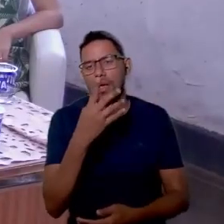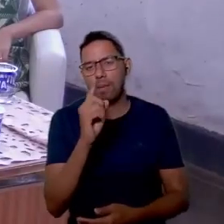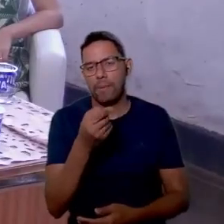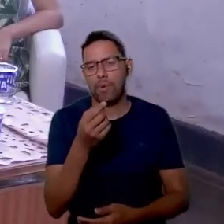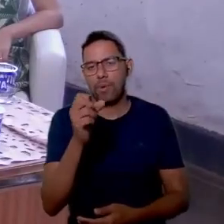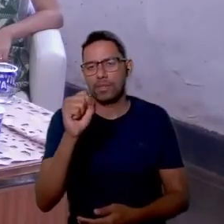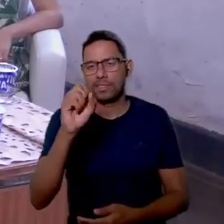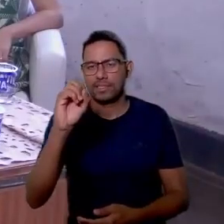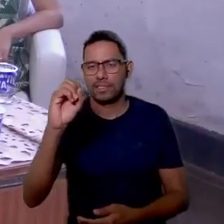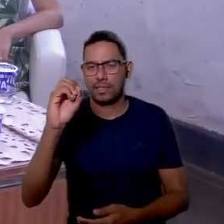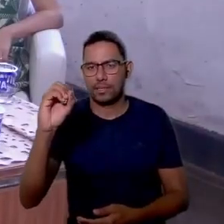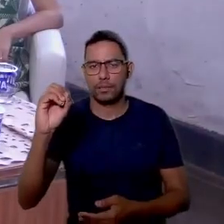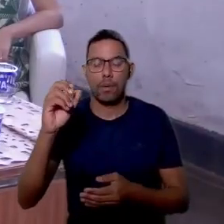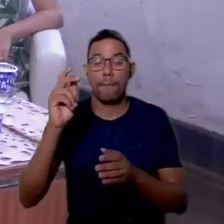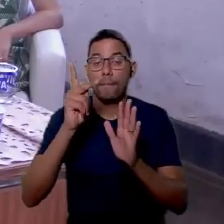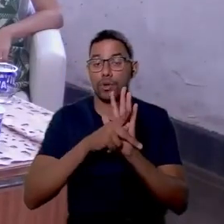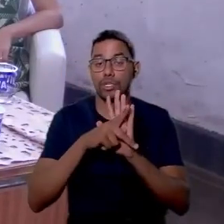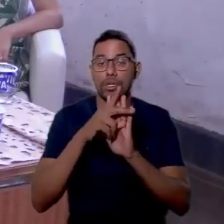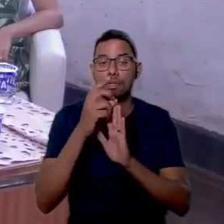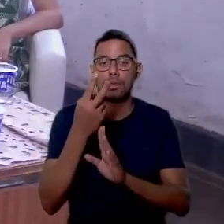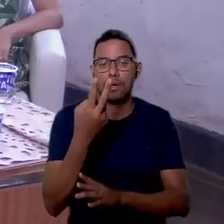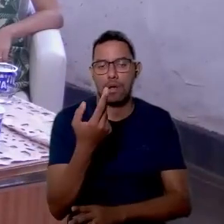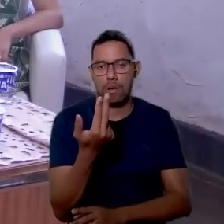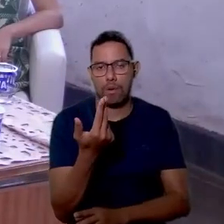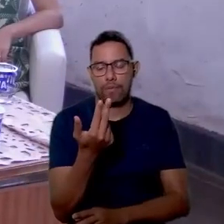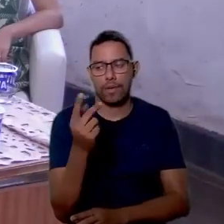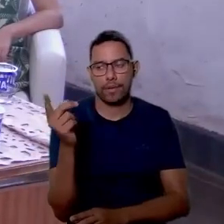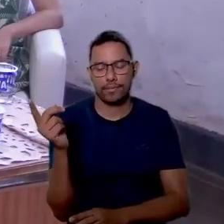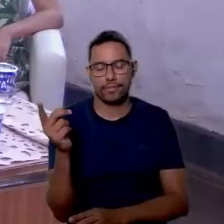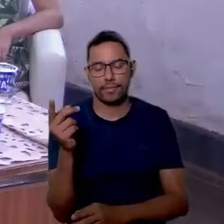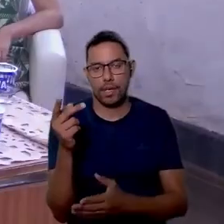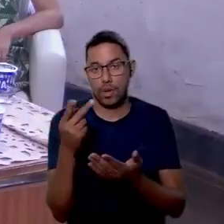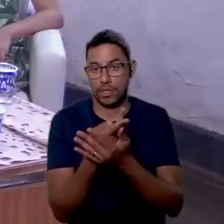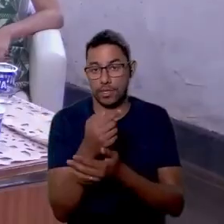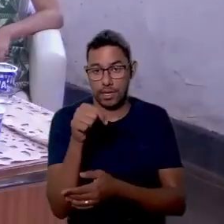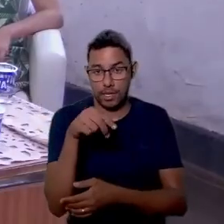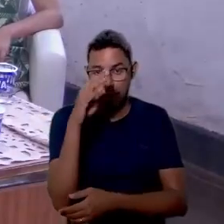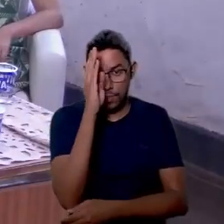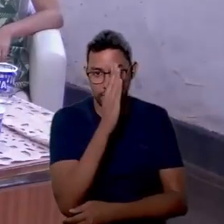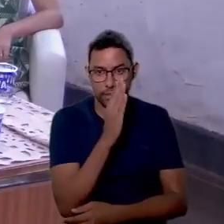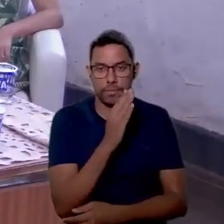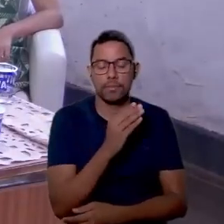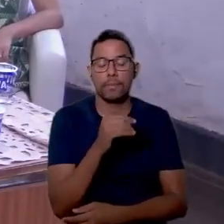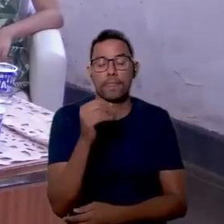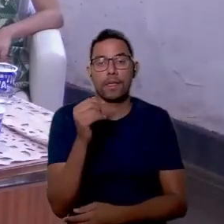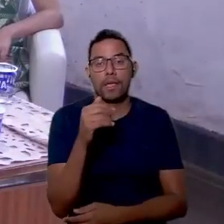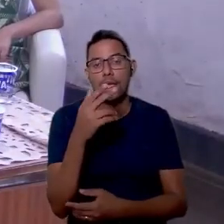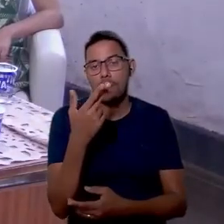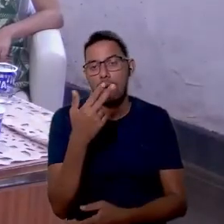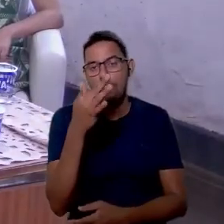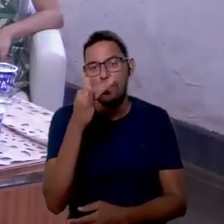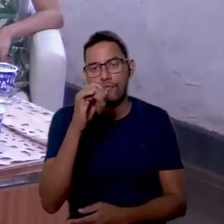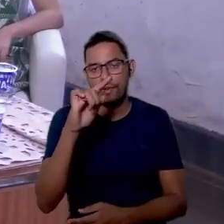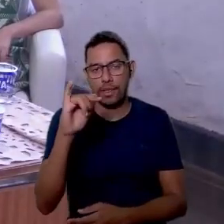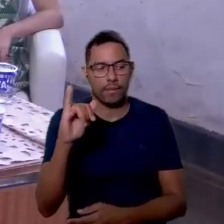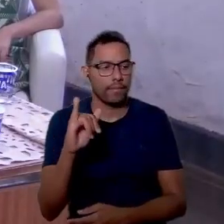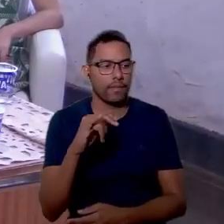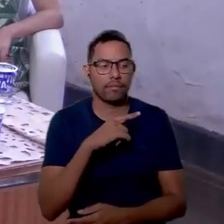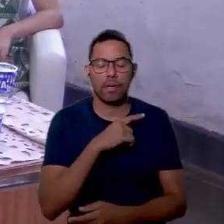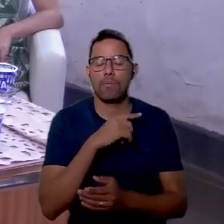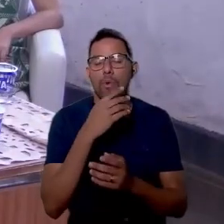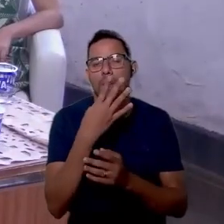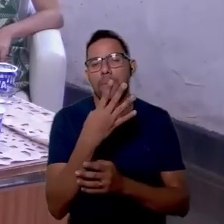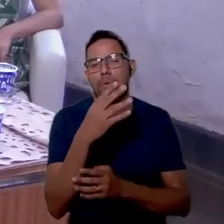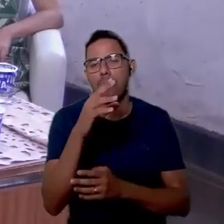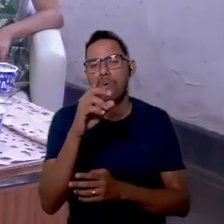4.800 projetos, igual este aqui, similar a esse, acontecendo no Brasil. Né? 4.800 projetos não podem